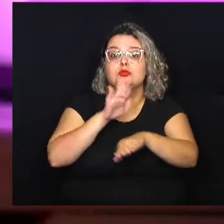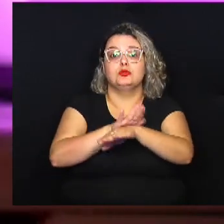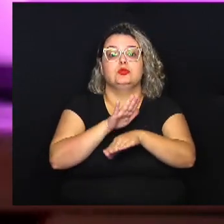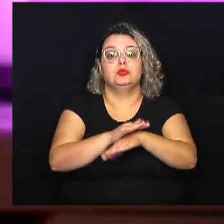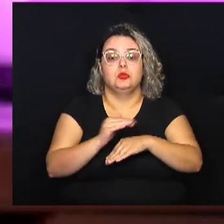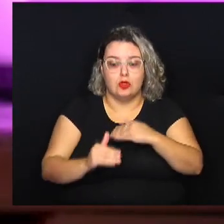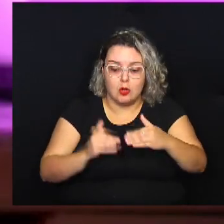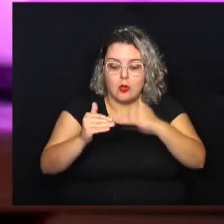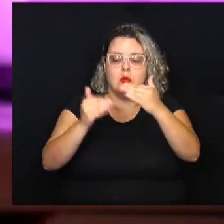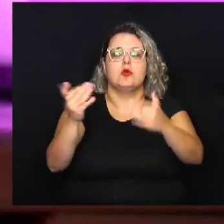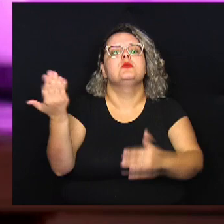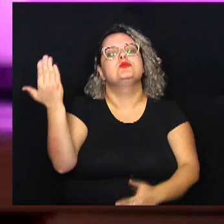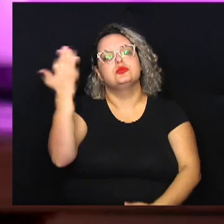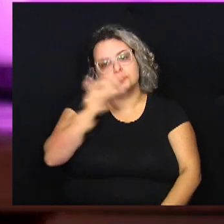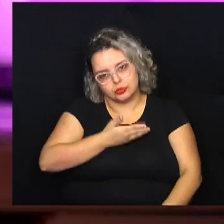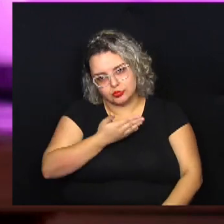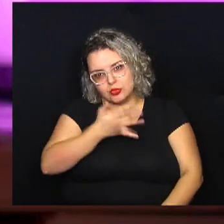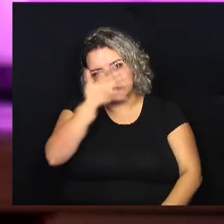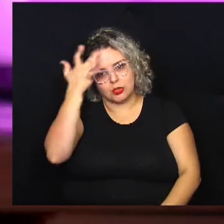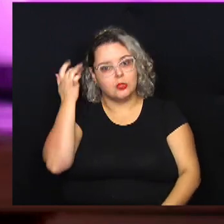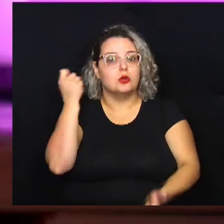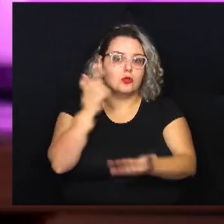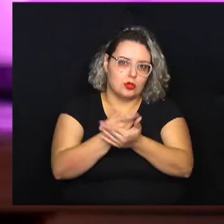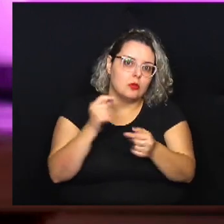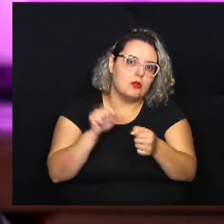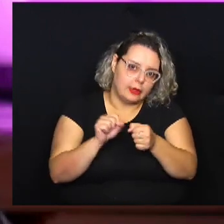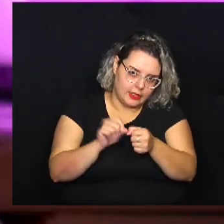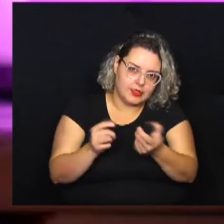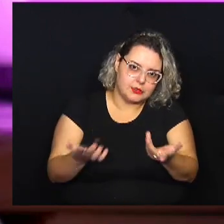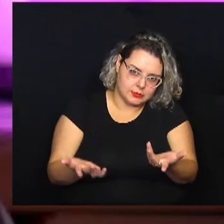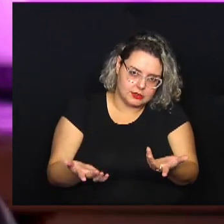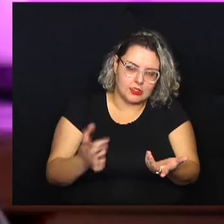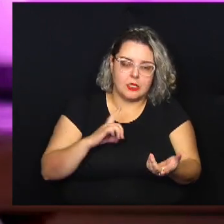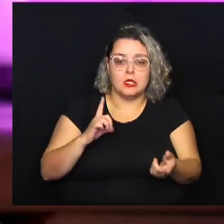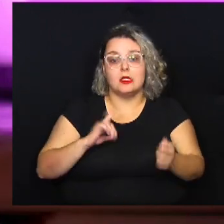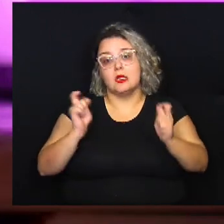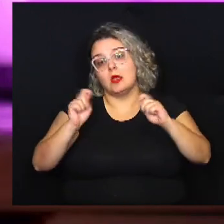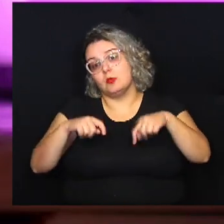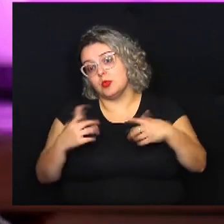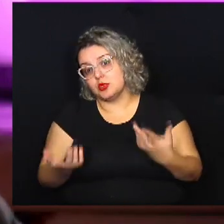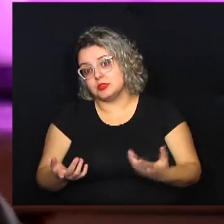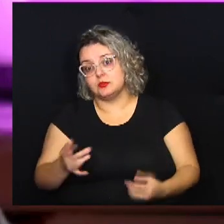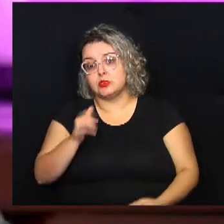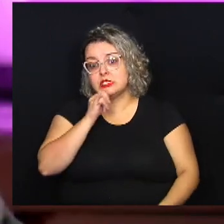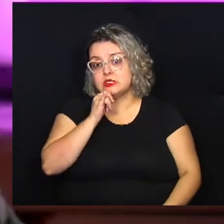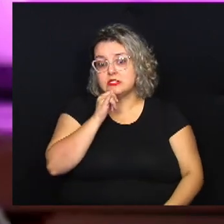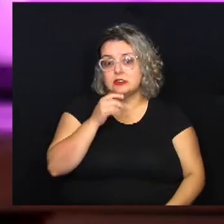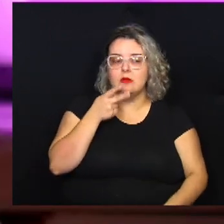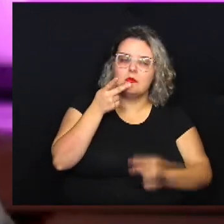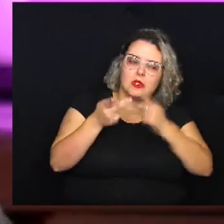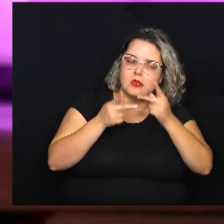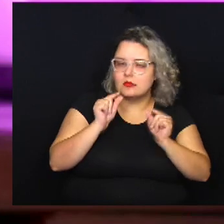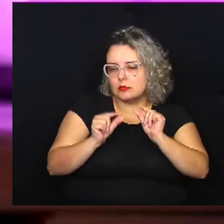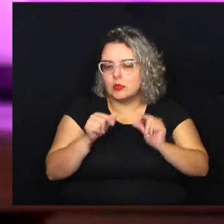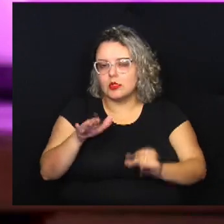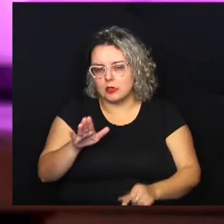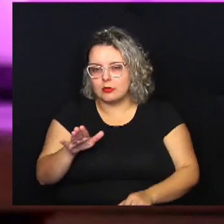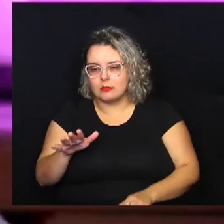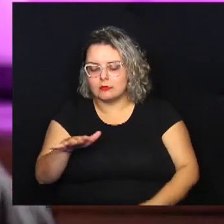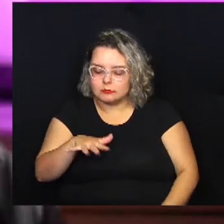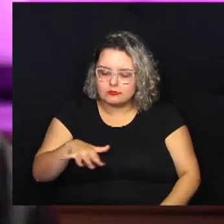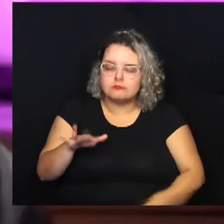de provas, que o consumidor o faça, né? Existe a possibilidade de você, aí falando um pouquinho mais para o